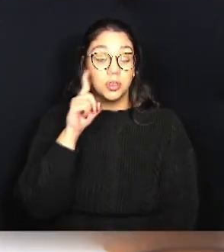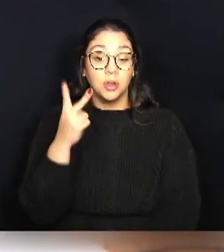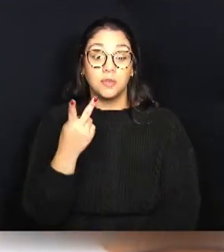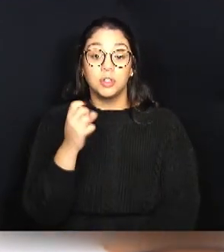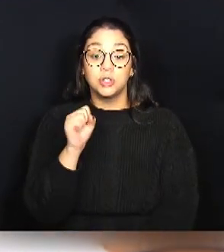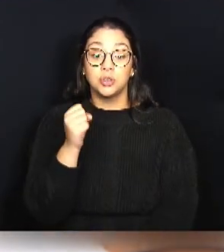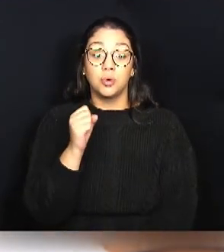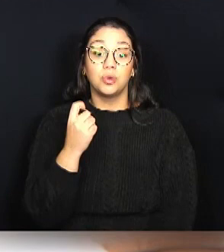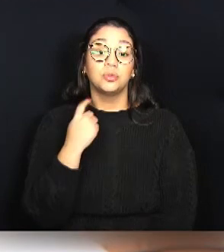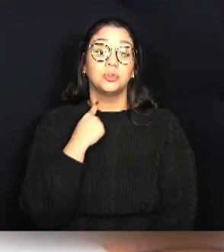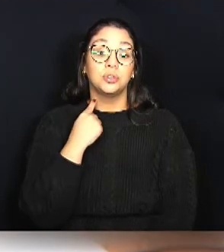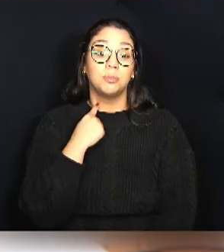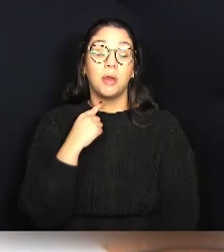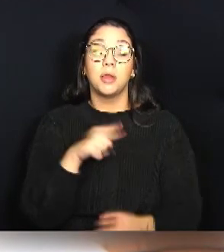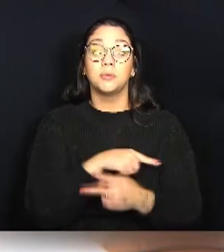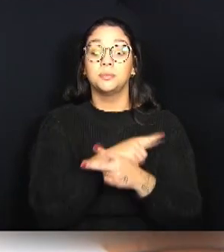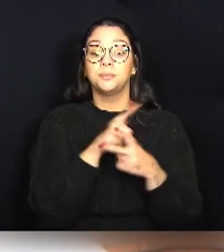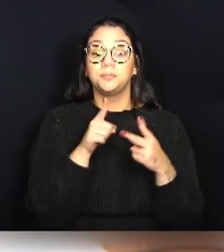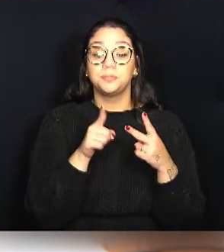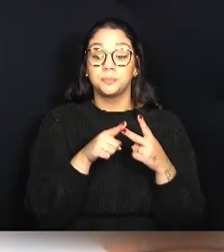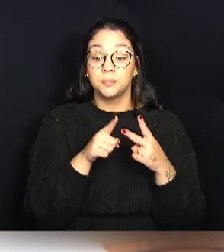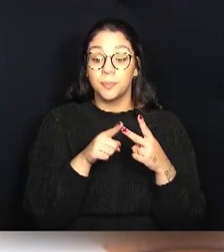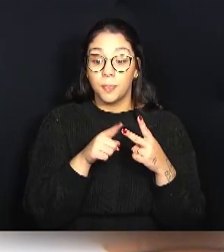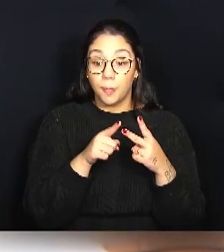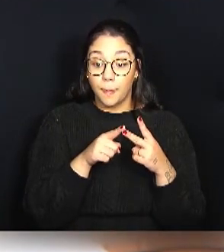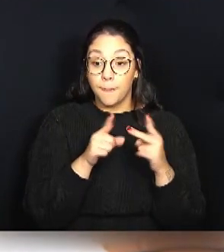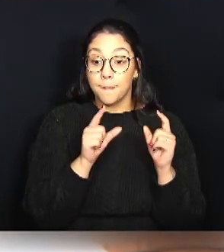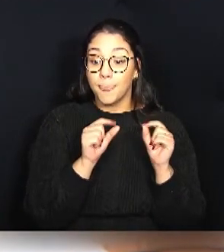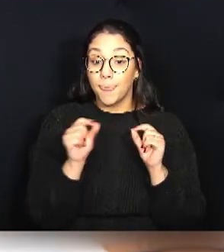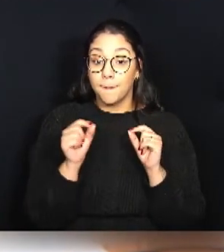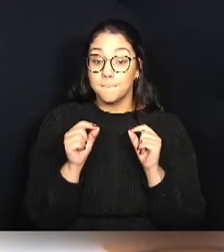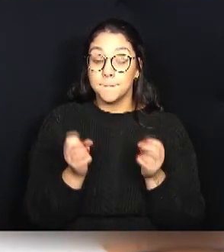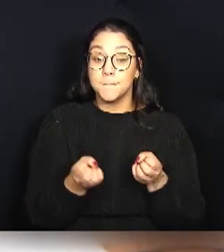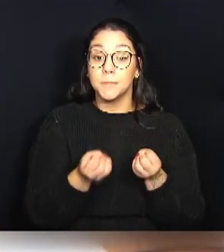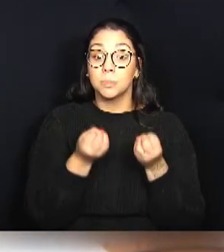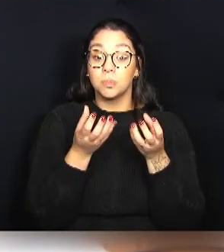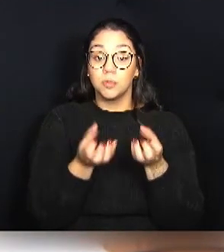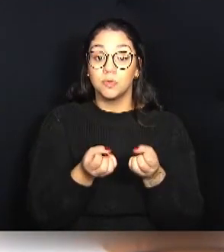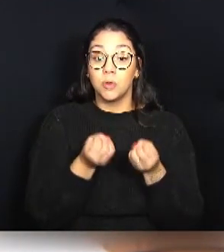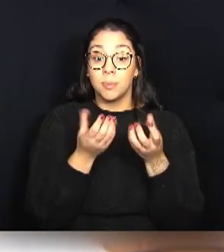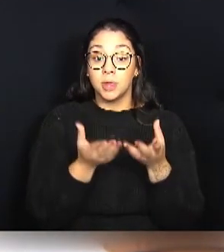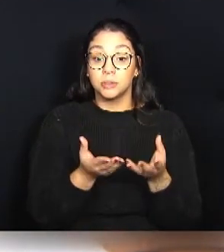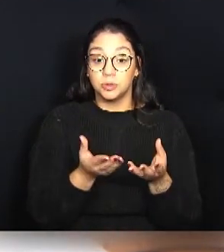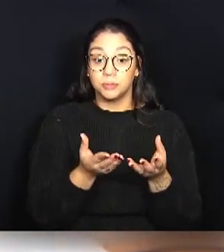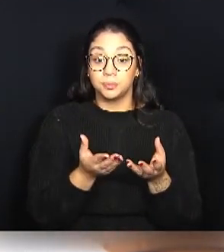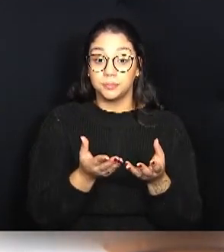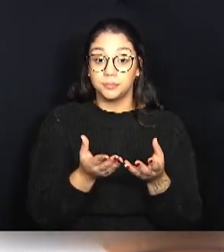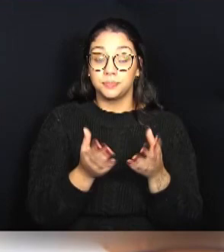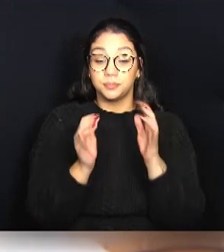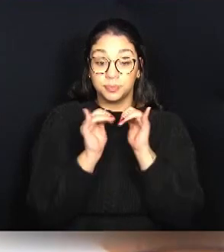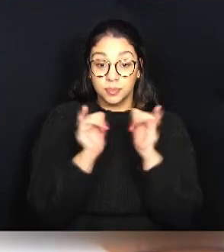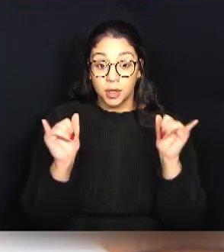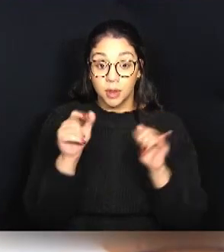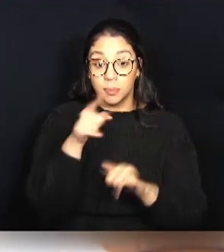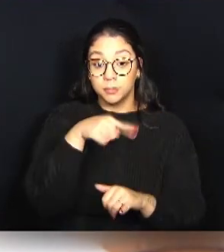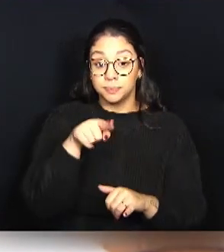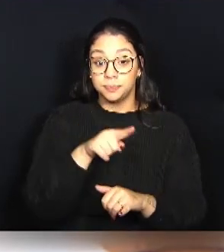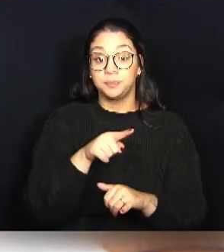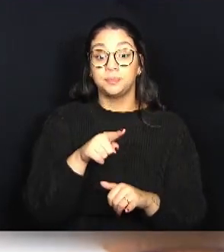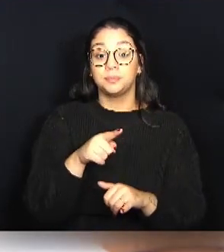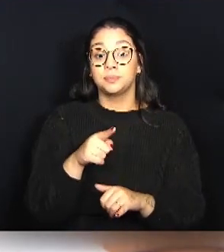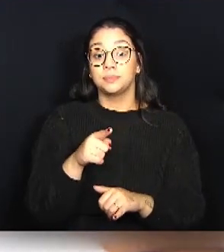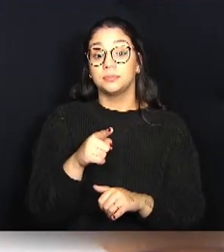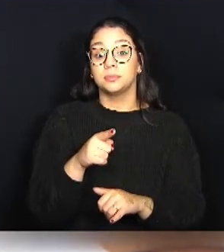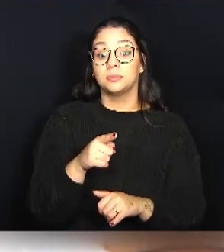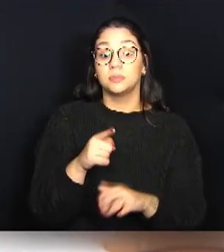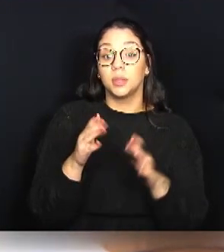maio, e também trazemos dados aqui, dizer para você, cidadão, cidadã,